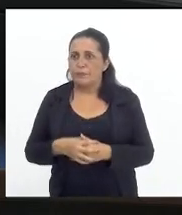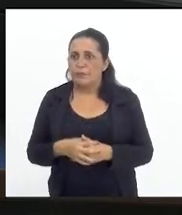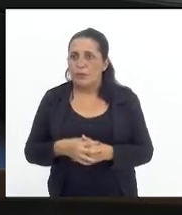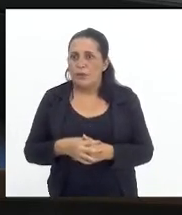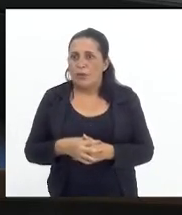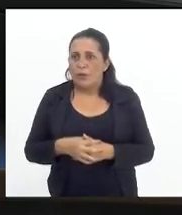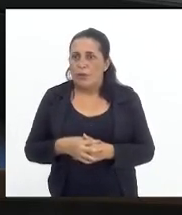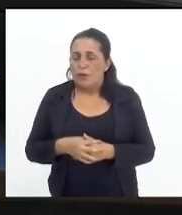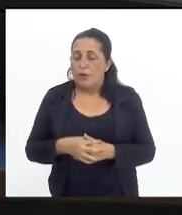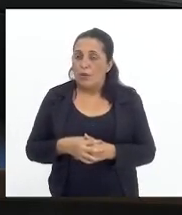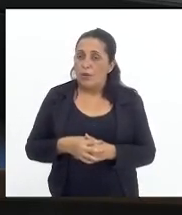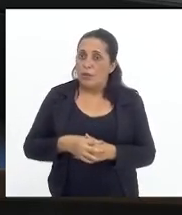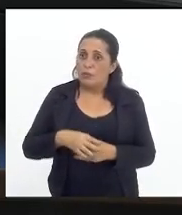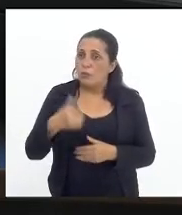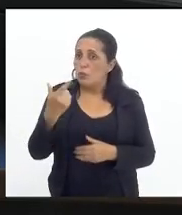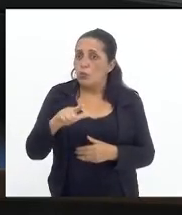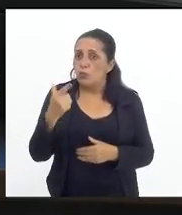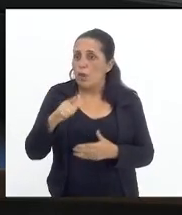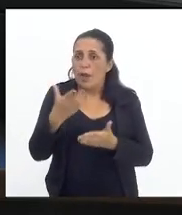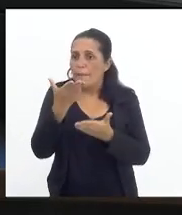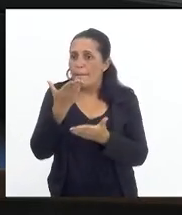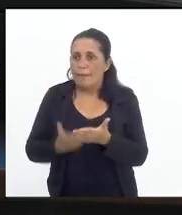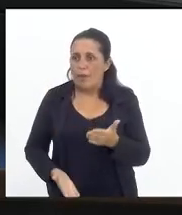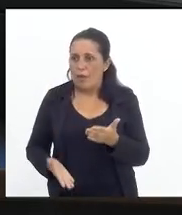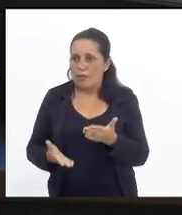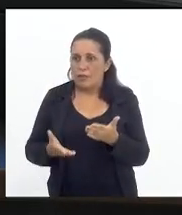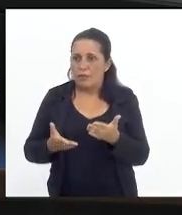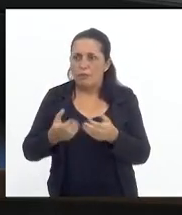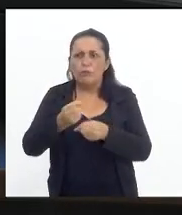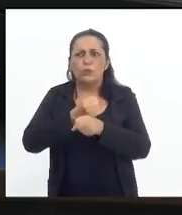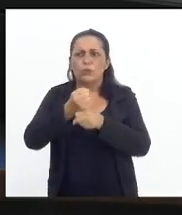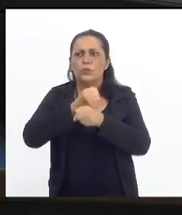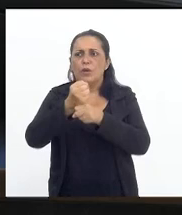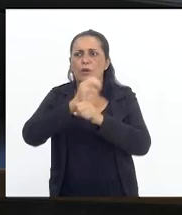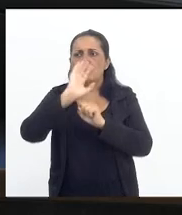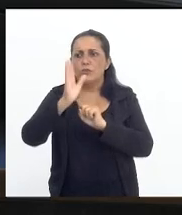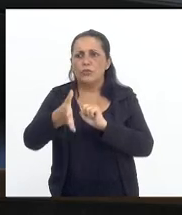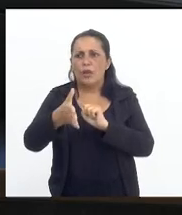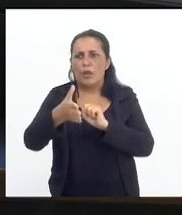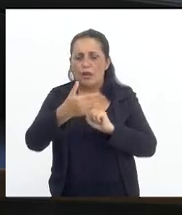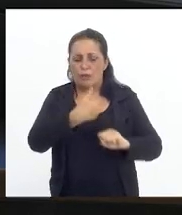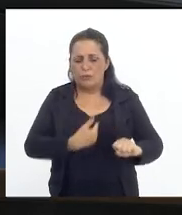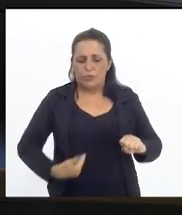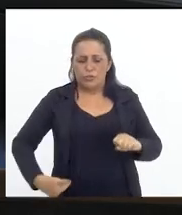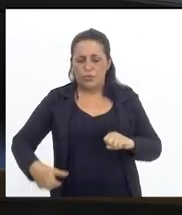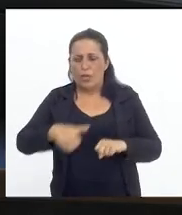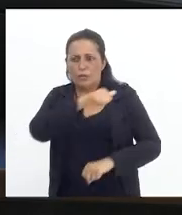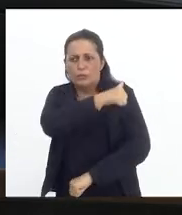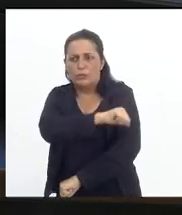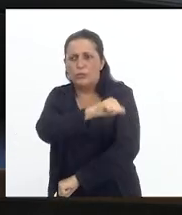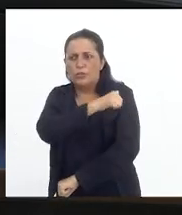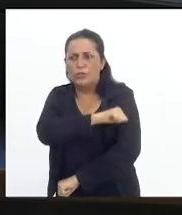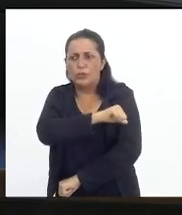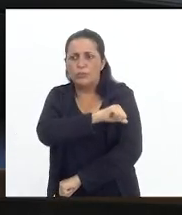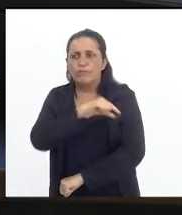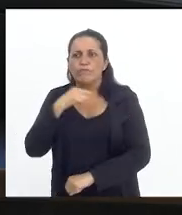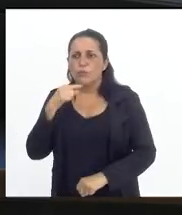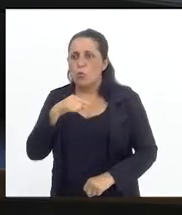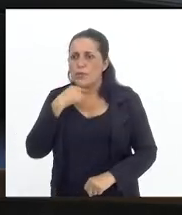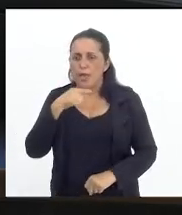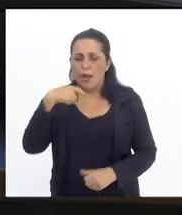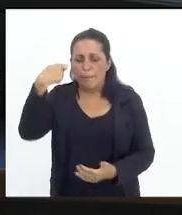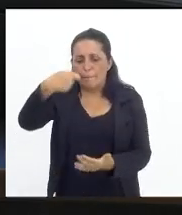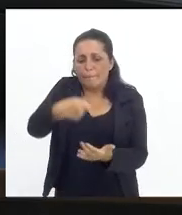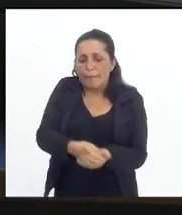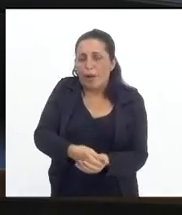a não haverá mais perda há muitos anos que o estado do Rio já não consegue sequer pagar